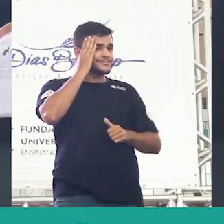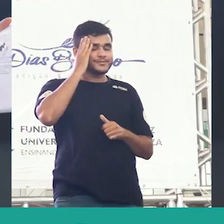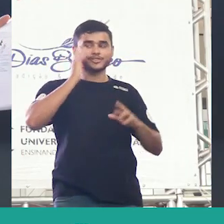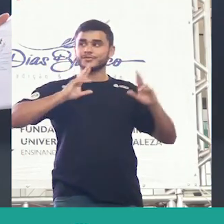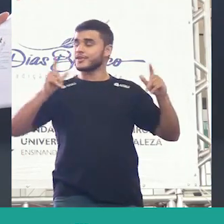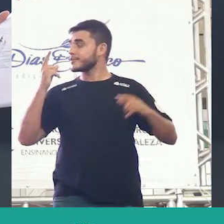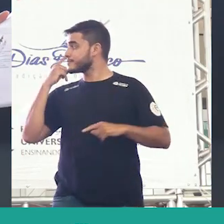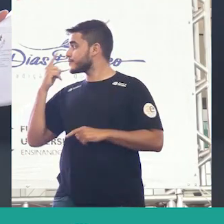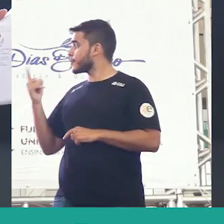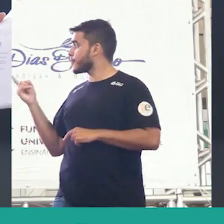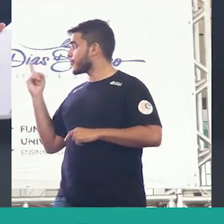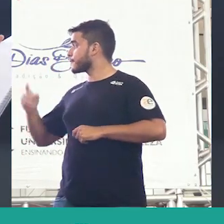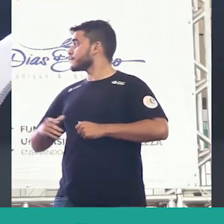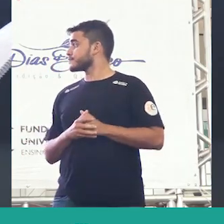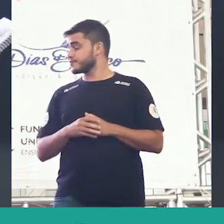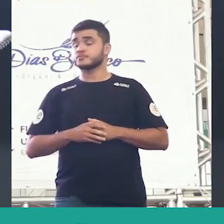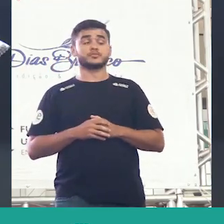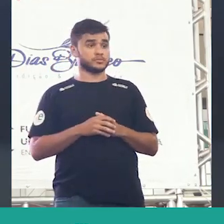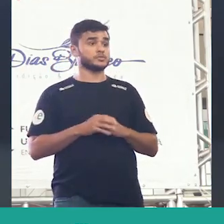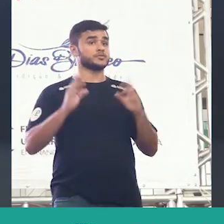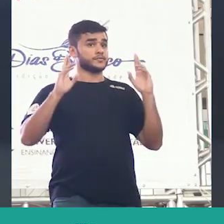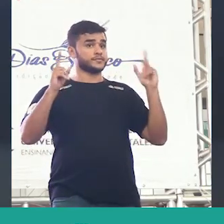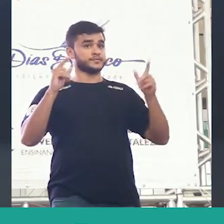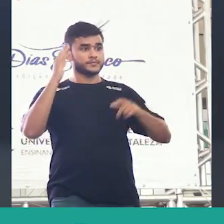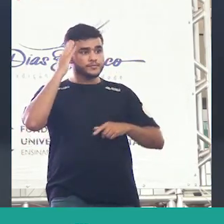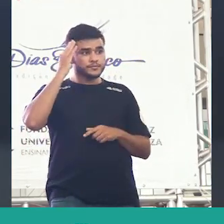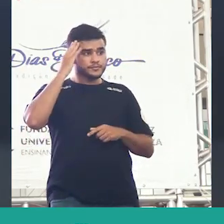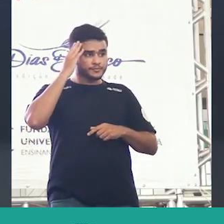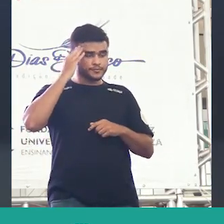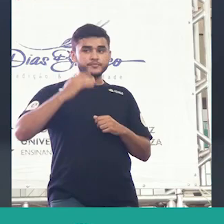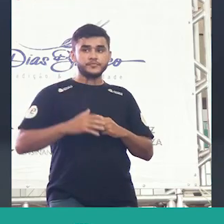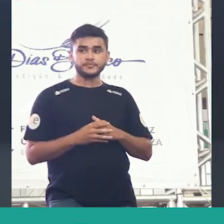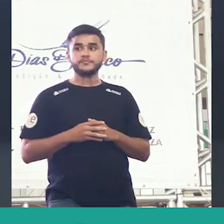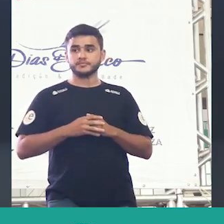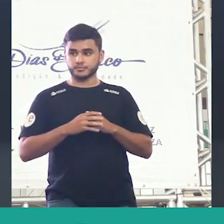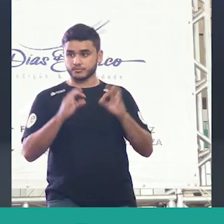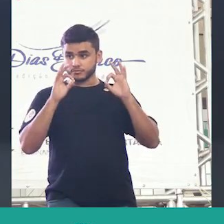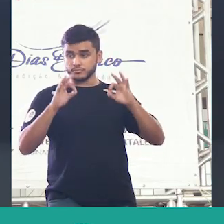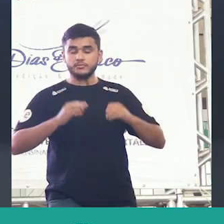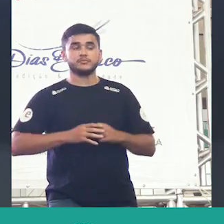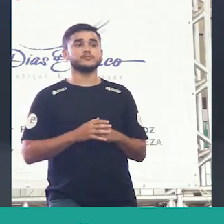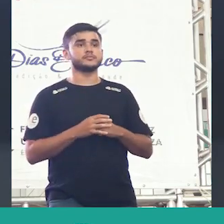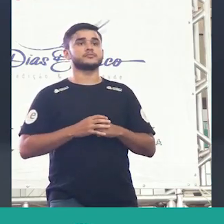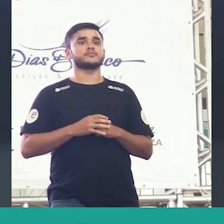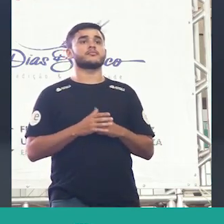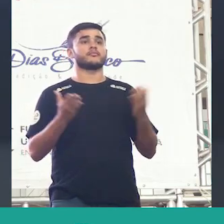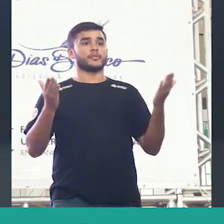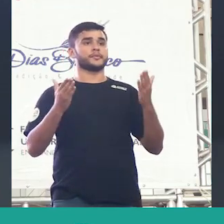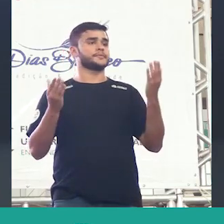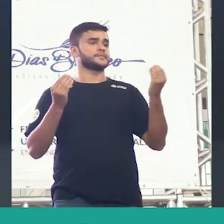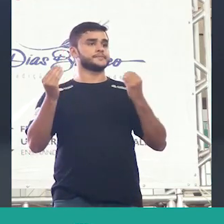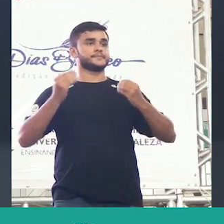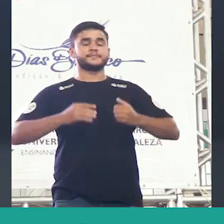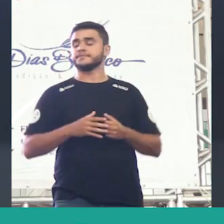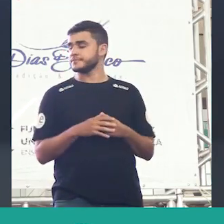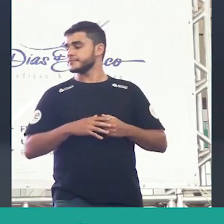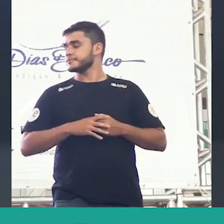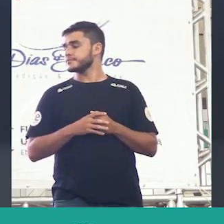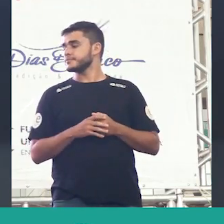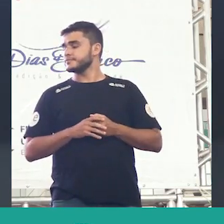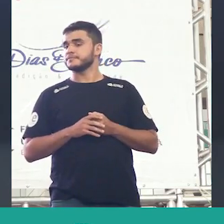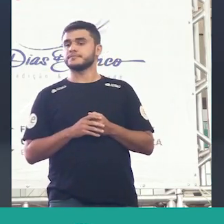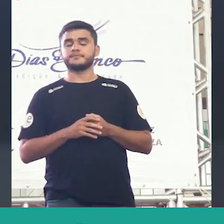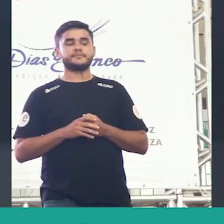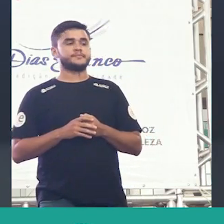se espalham. Ou seja, eu diminuo a radiância. Fui claro ou não? Fui claro? Beleza. Então vamos lá. Vamos